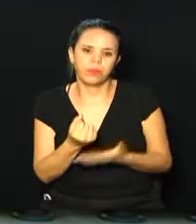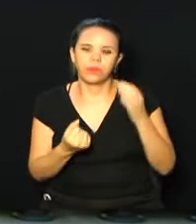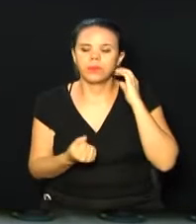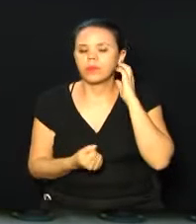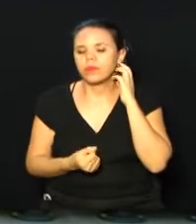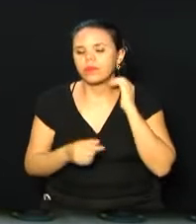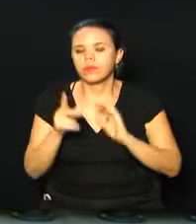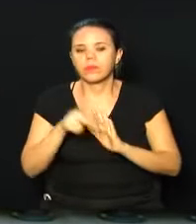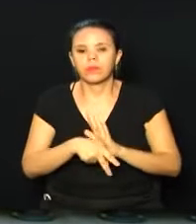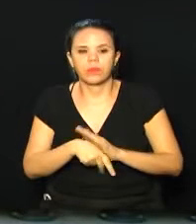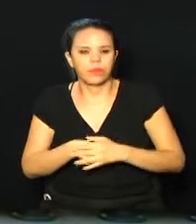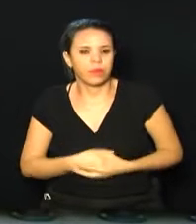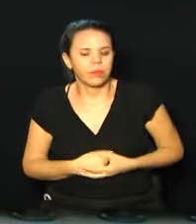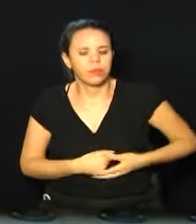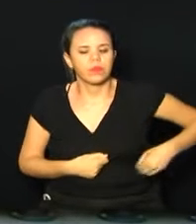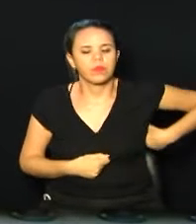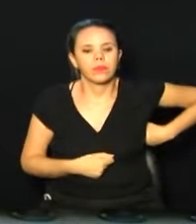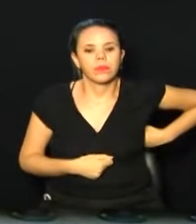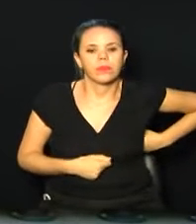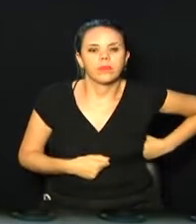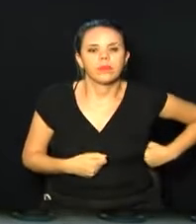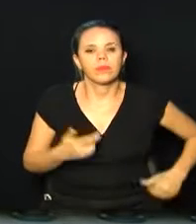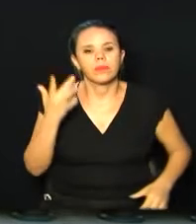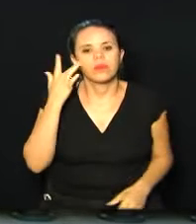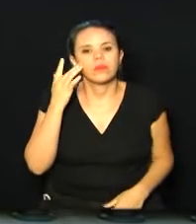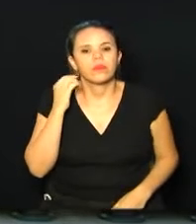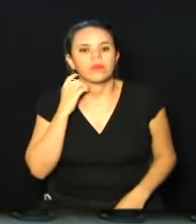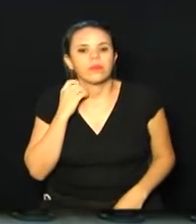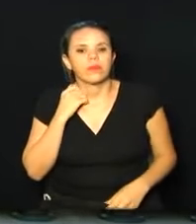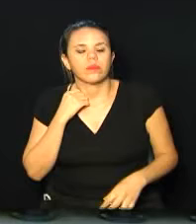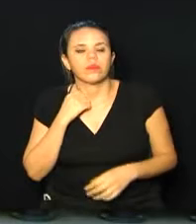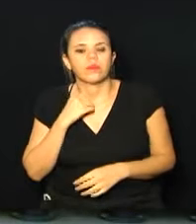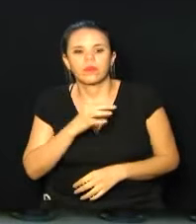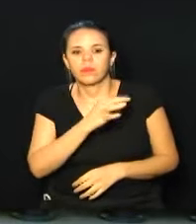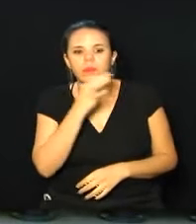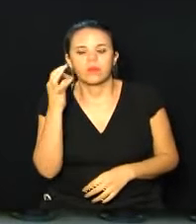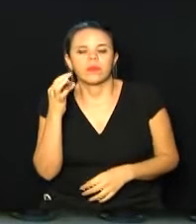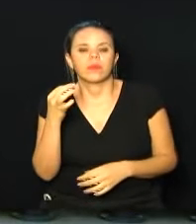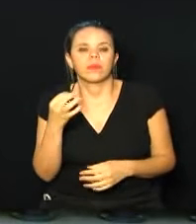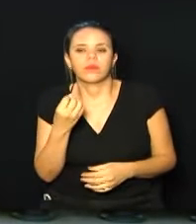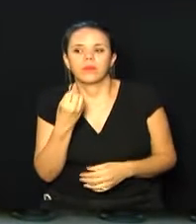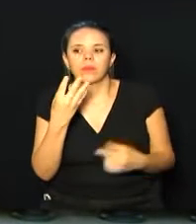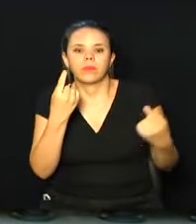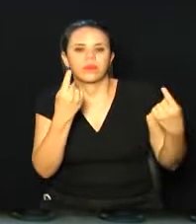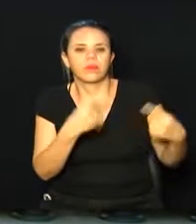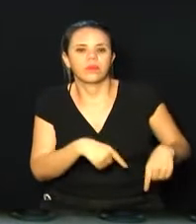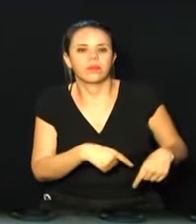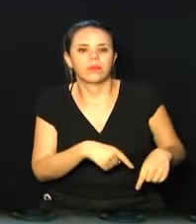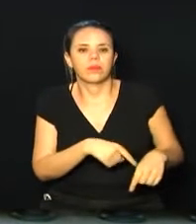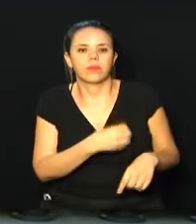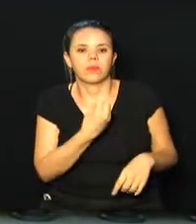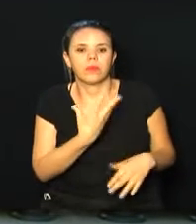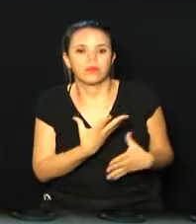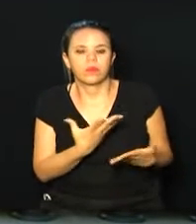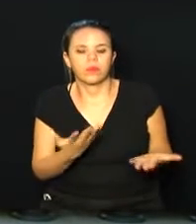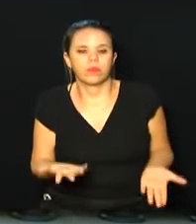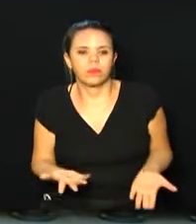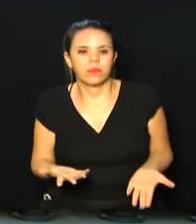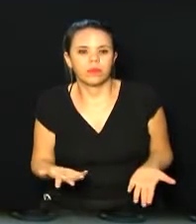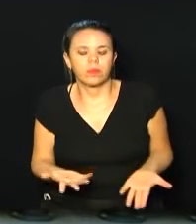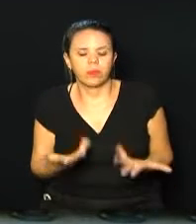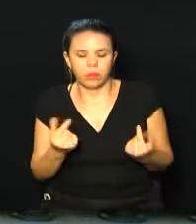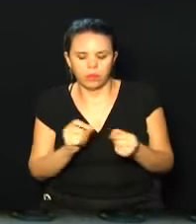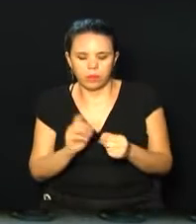o projeto, tá? Então, acho que o ótimo é inimigo do bom. O que dá para fazer hoje? É isso. Então, vamos já